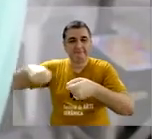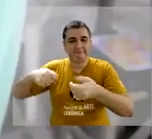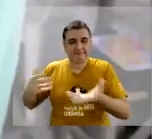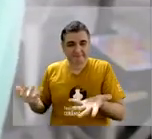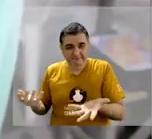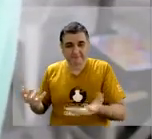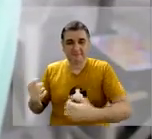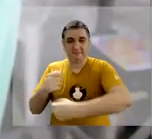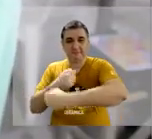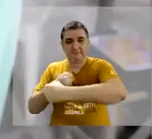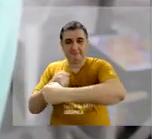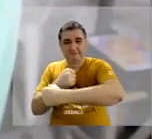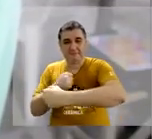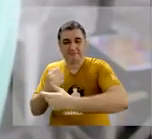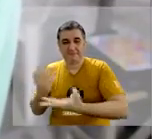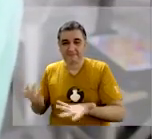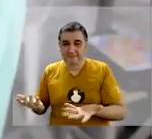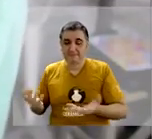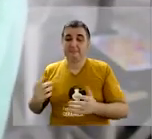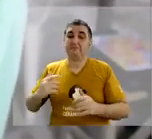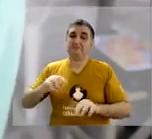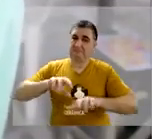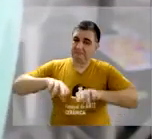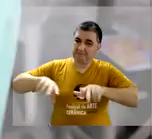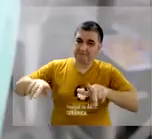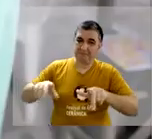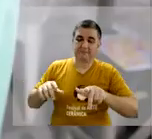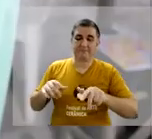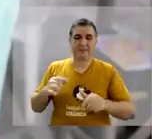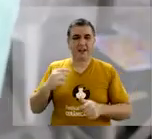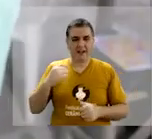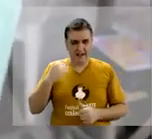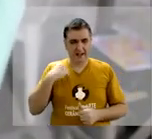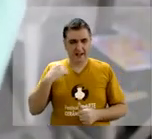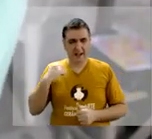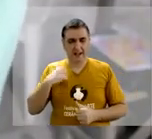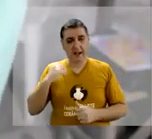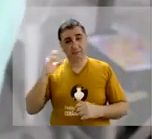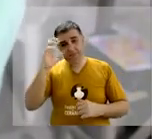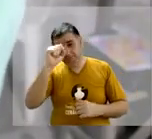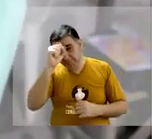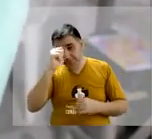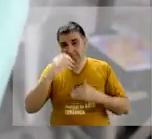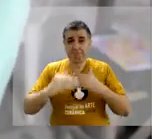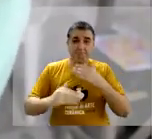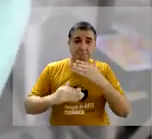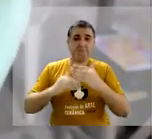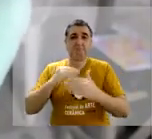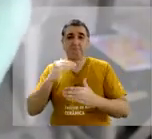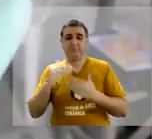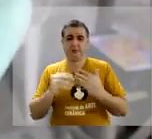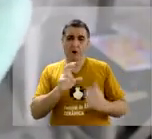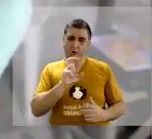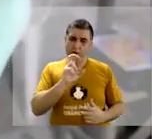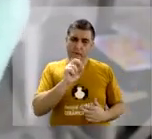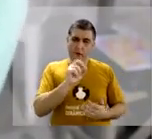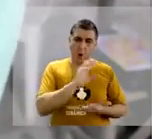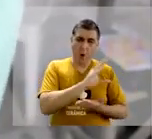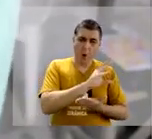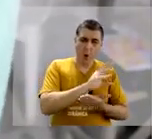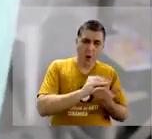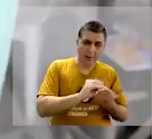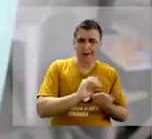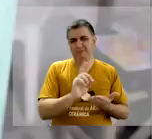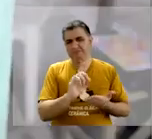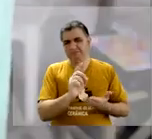quando veio pra mim, eu já praticamente faço muito pouco da época da minha avó, muita pouca coisa. A única coisa que eu faço, assim, da época